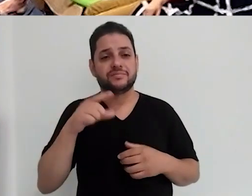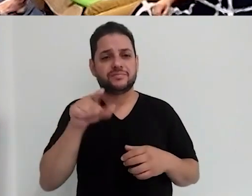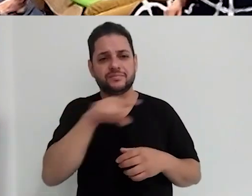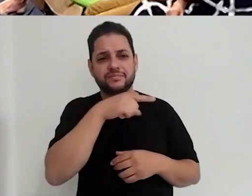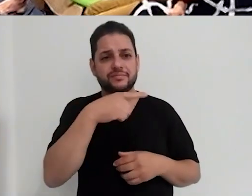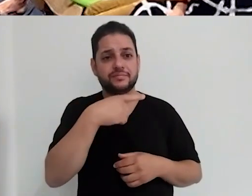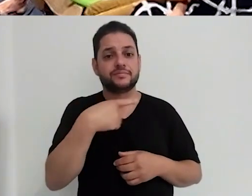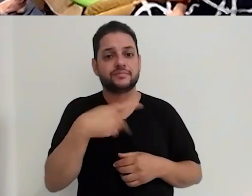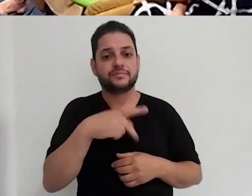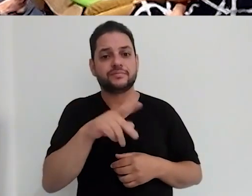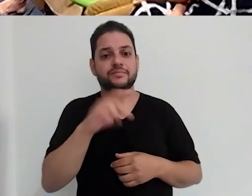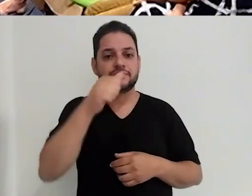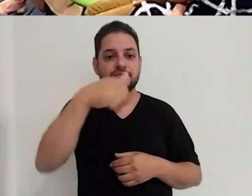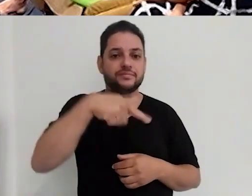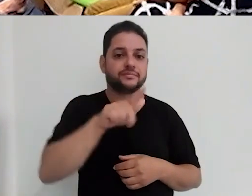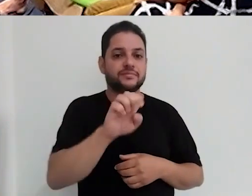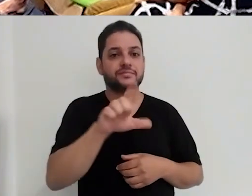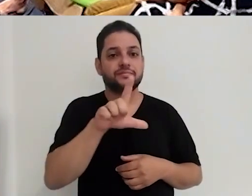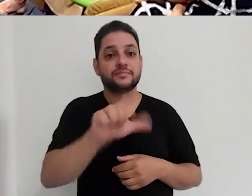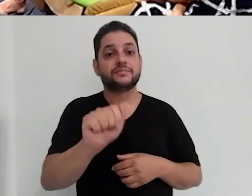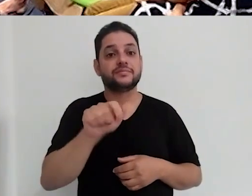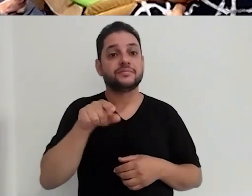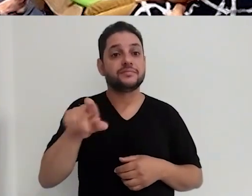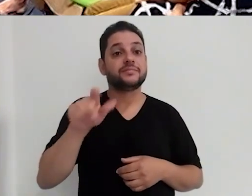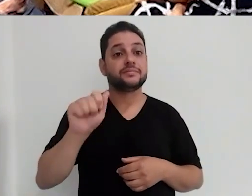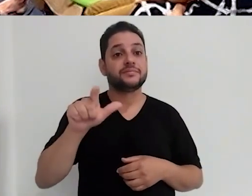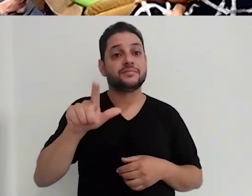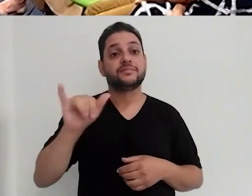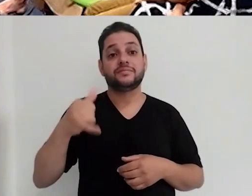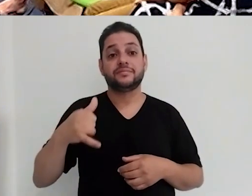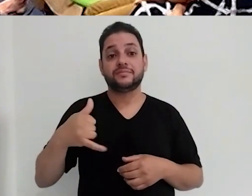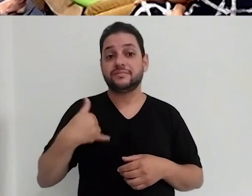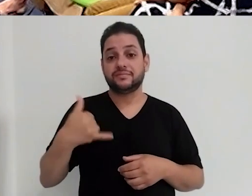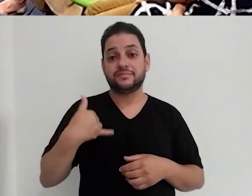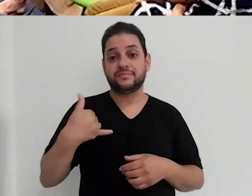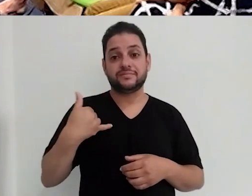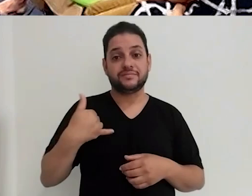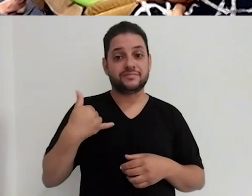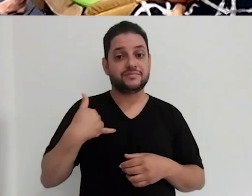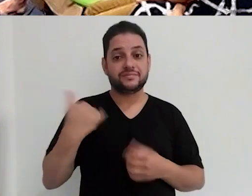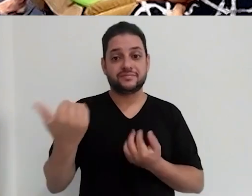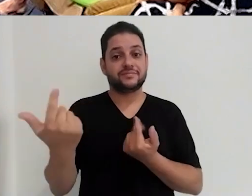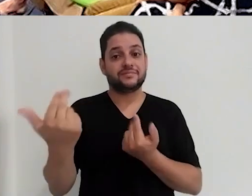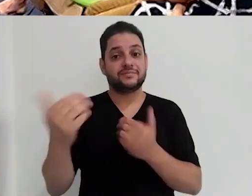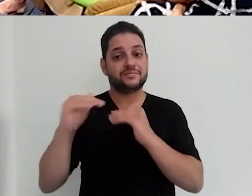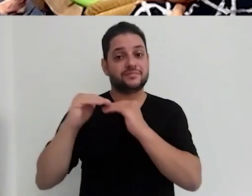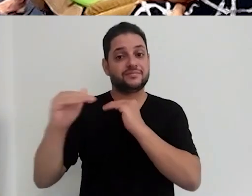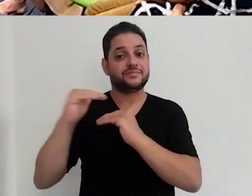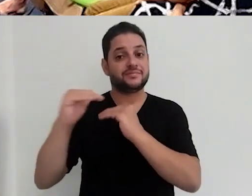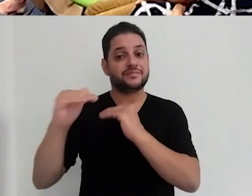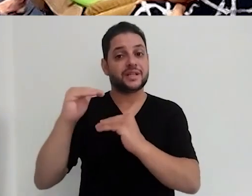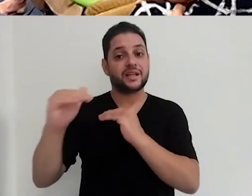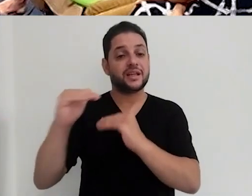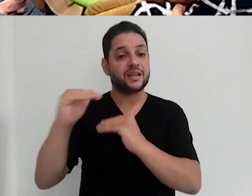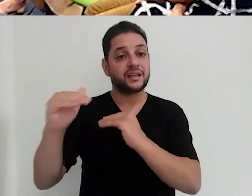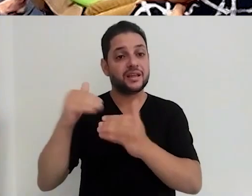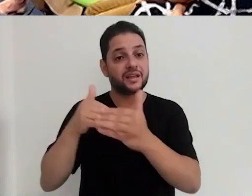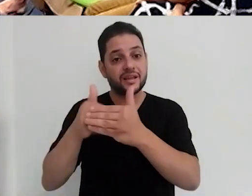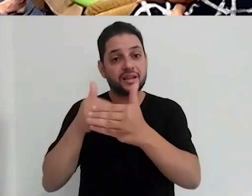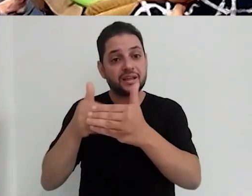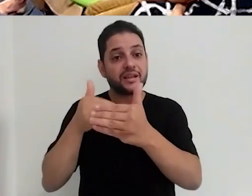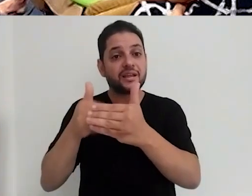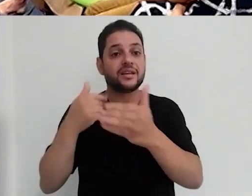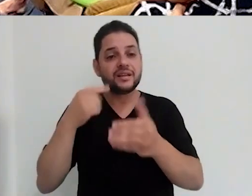da Ângela, a Liana tinha um ano a menos que eu, estava no primeiro ano de faculdade, ela estava prestando FUVEST, e era assim, a história familiar é